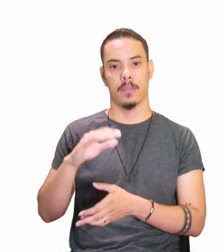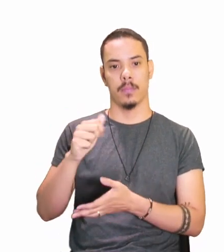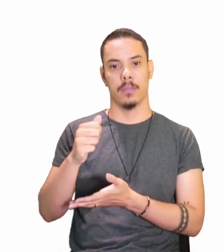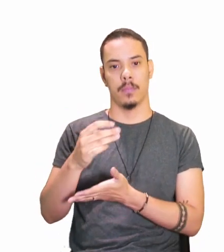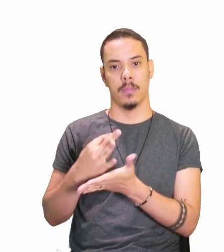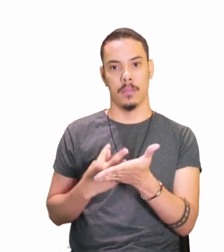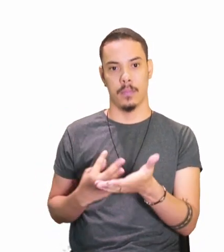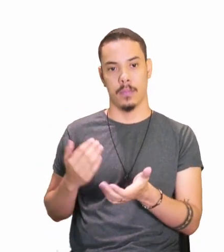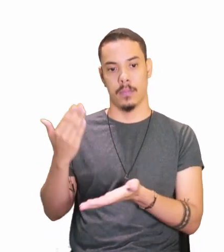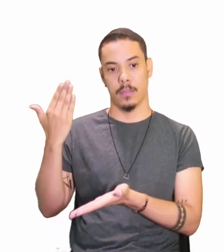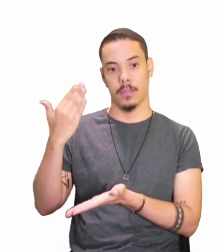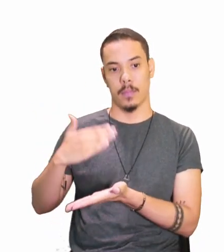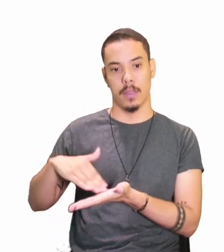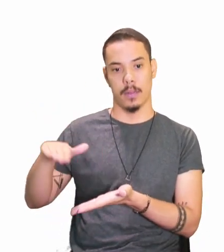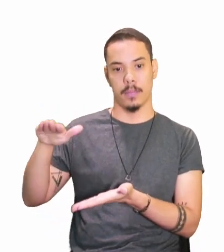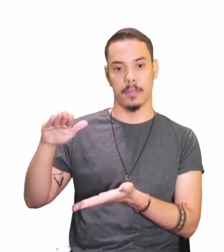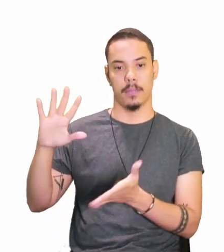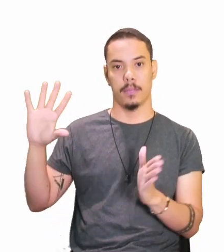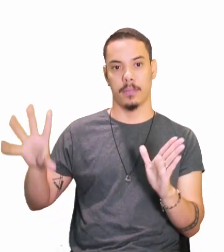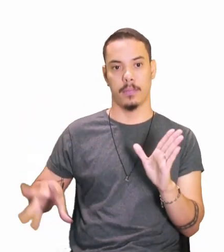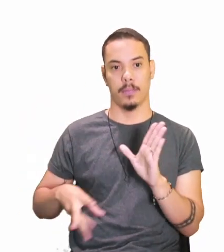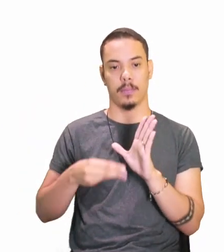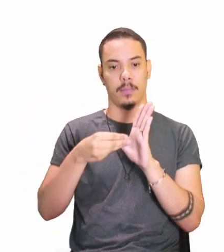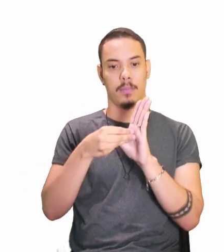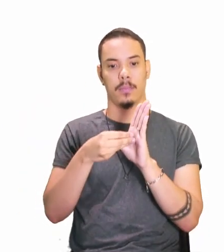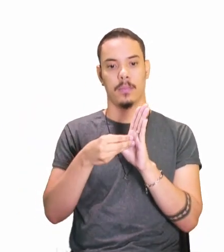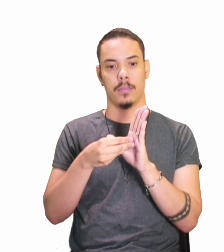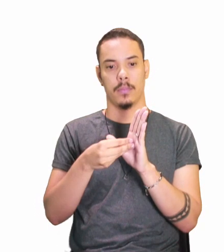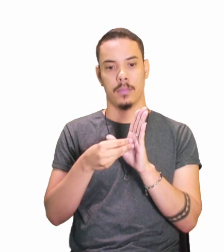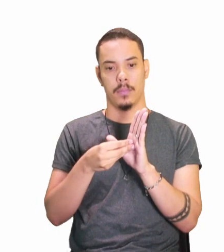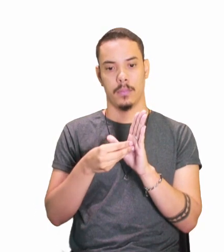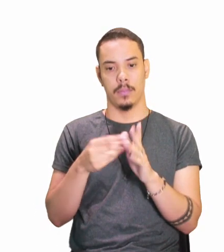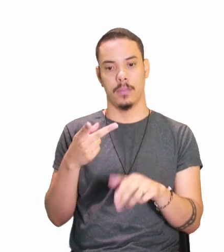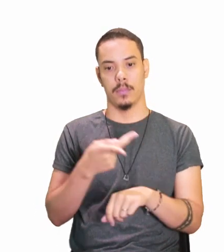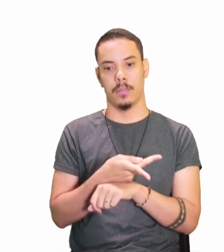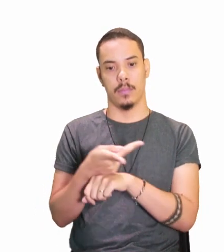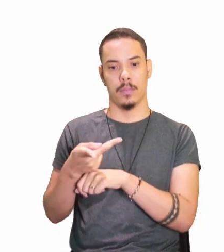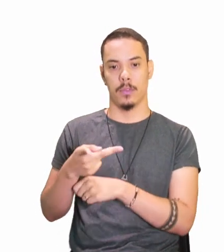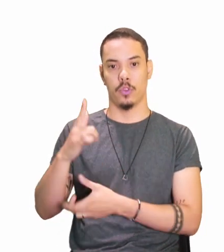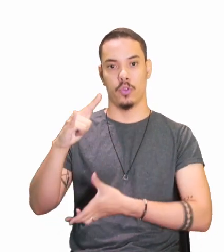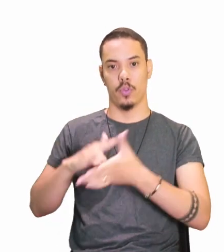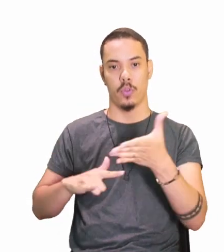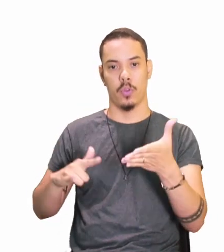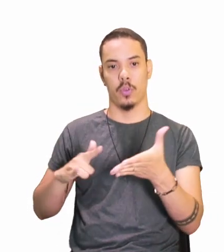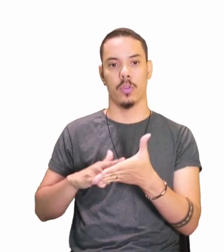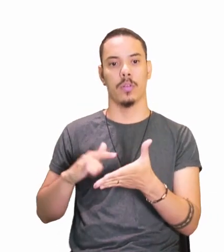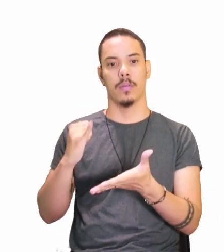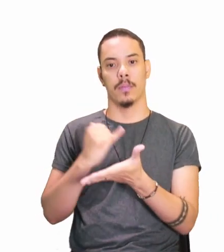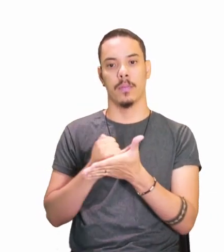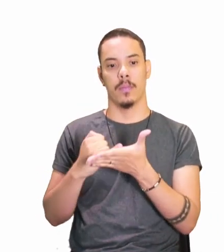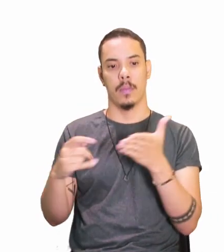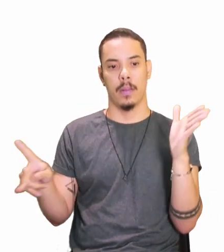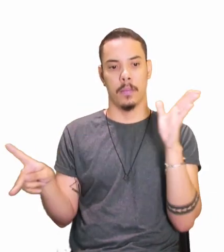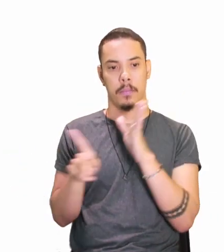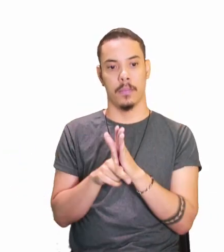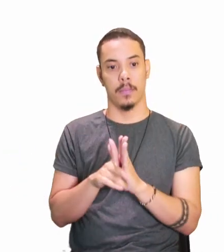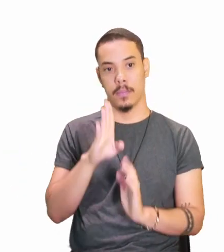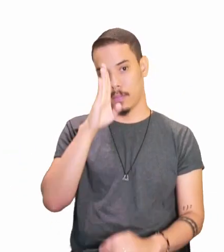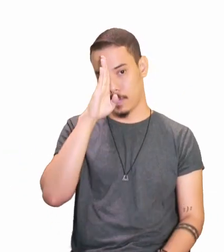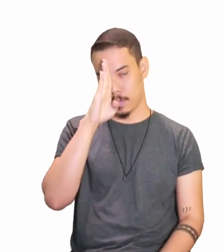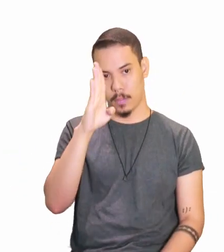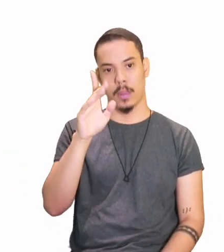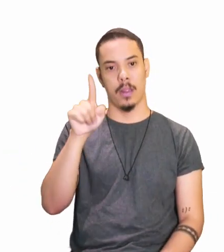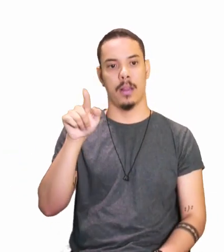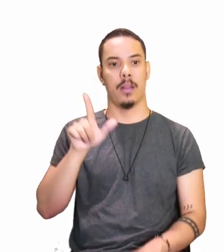enviaram o quê? Anexo às procurações como instrumento bastantes. E qual foi a